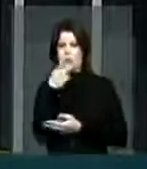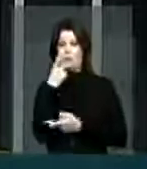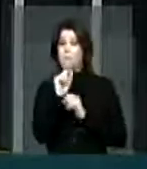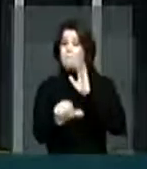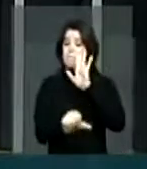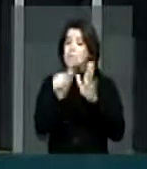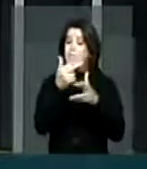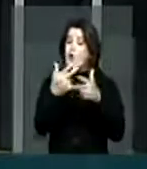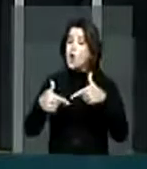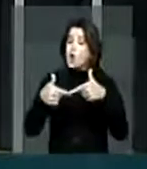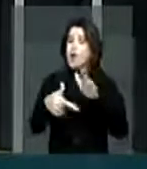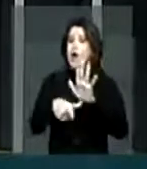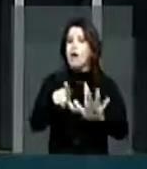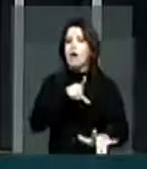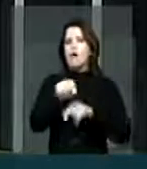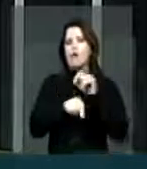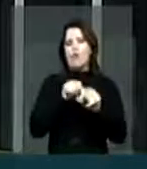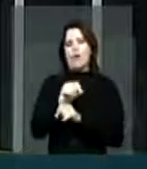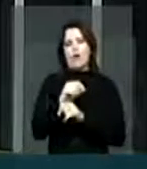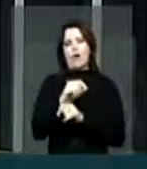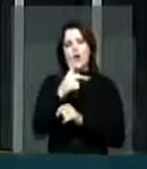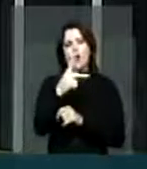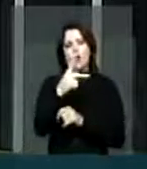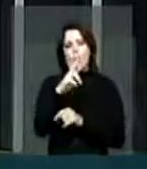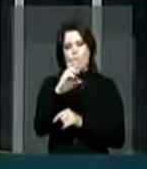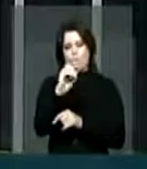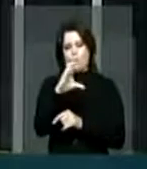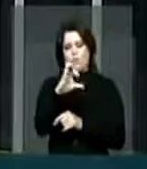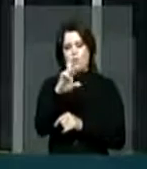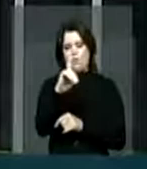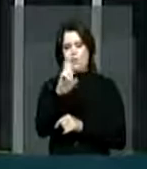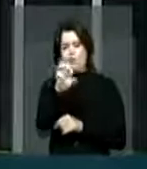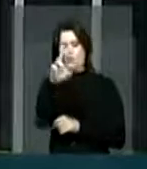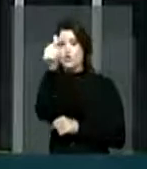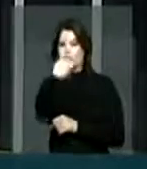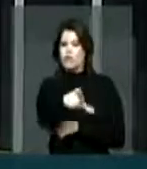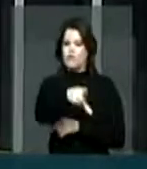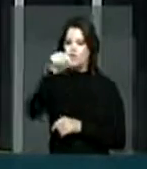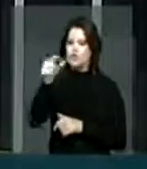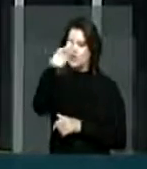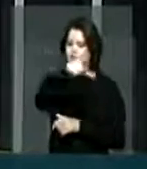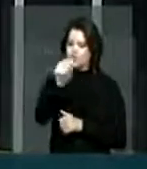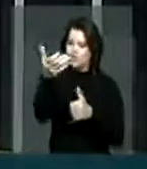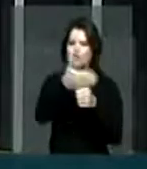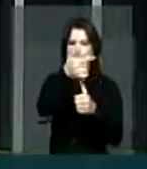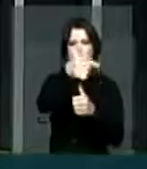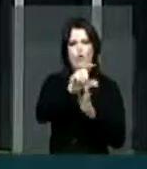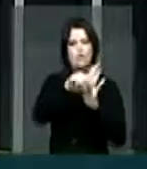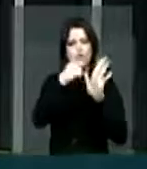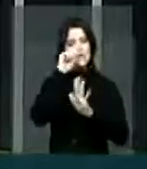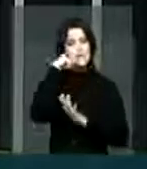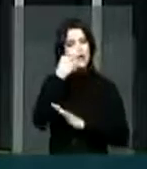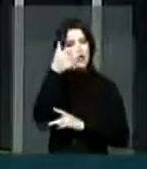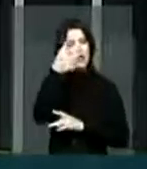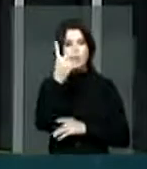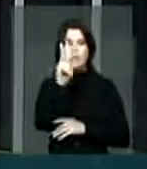ter lutado para que o procurador não fosse conduzido e reconduzido no Senado por 2 vezes